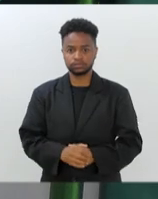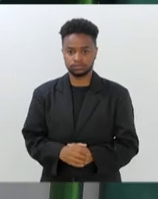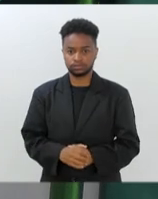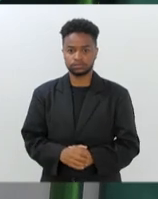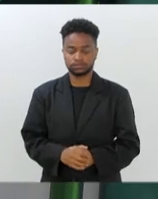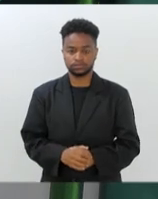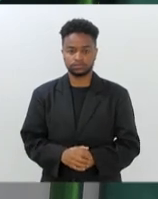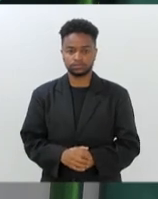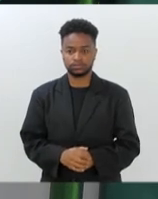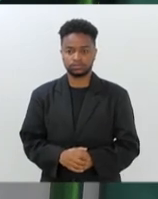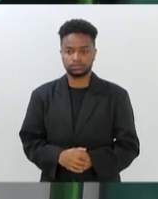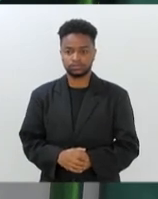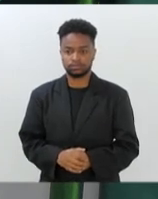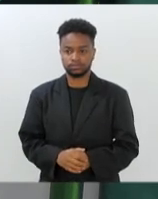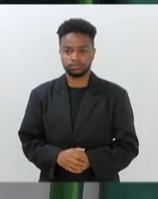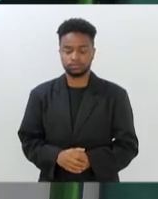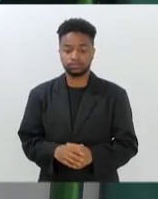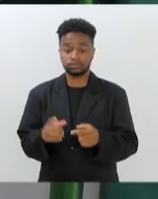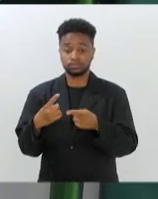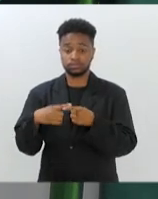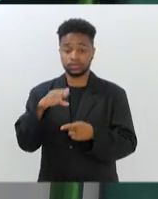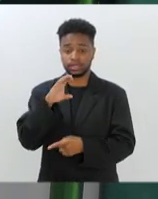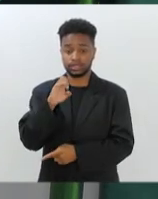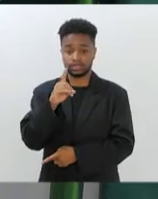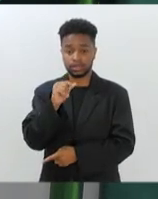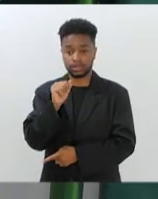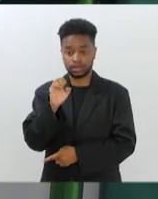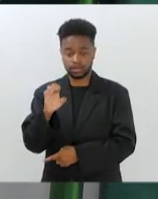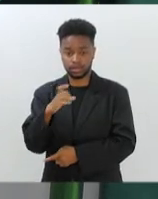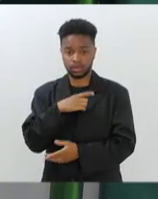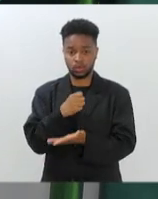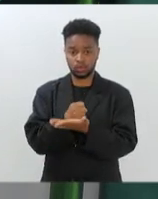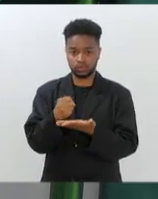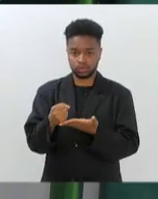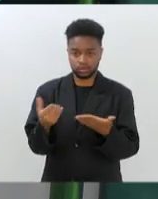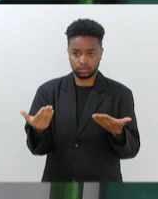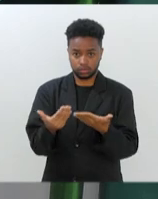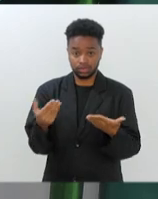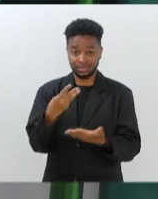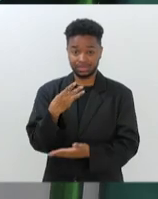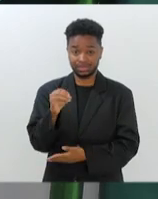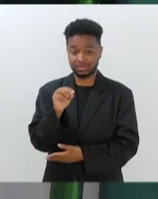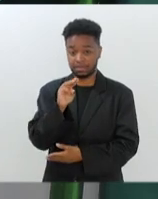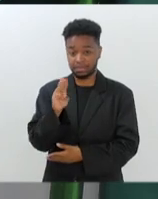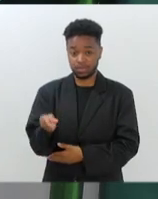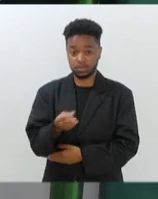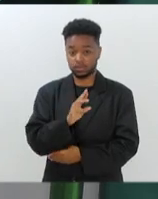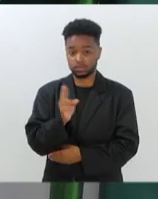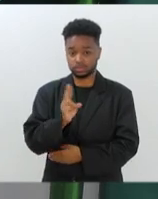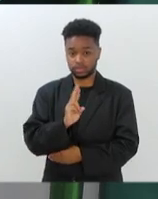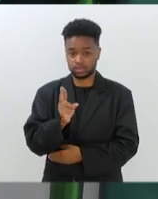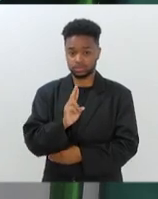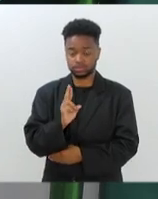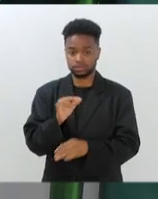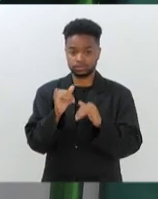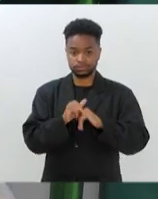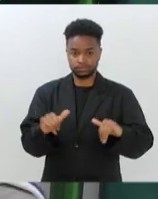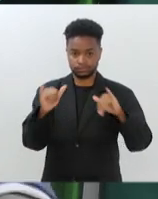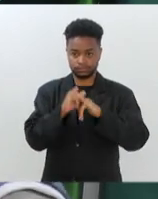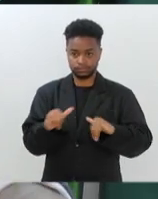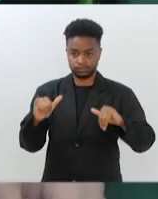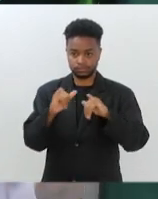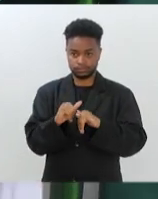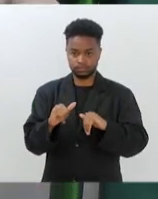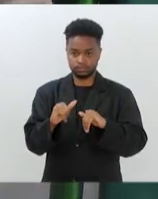social e a cedai para celebrar um contrato agora de R milhões deais em publicidade